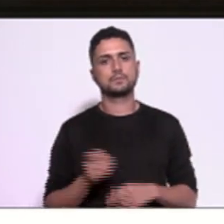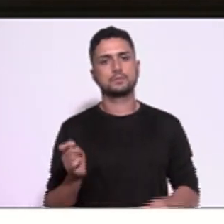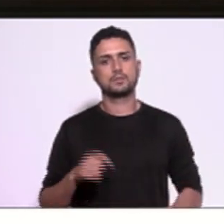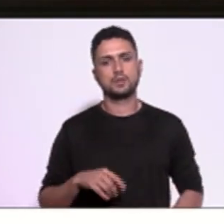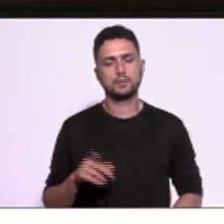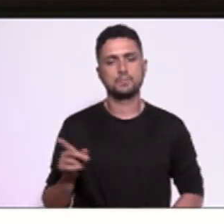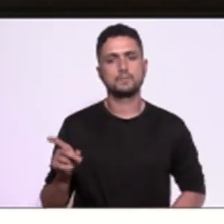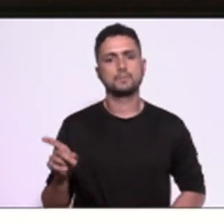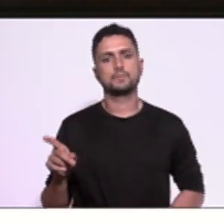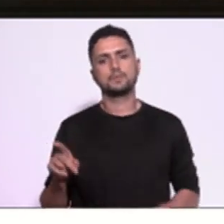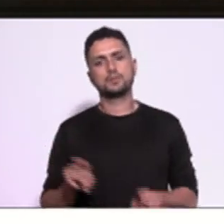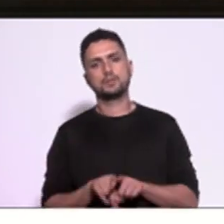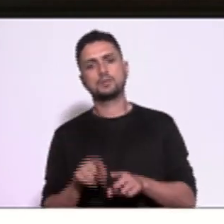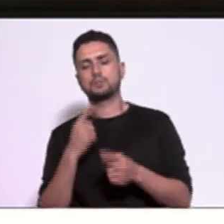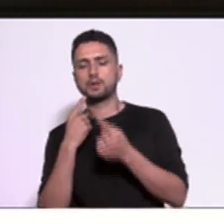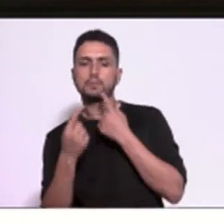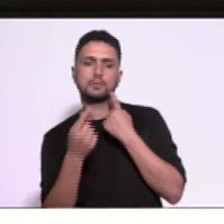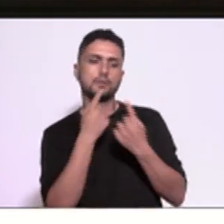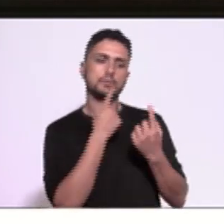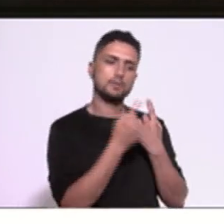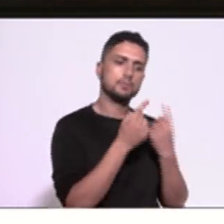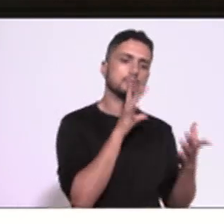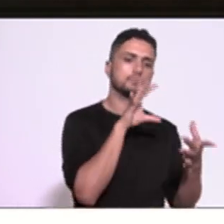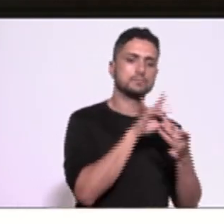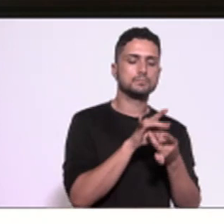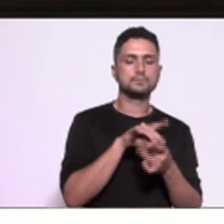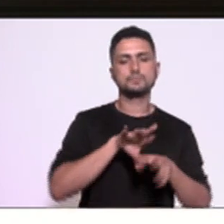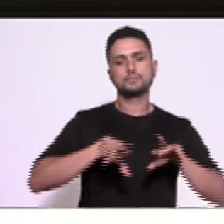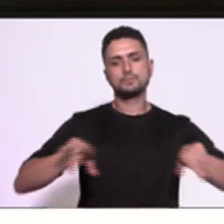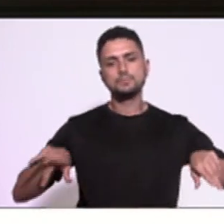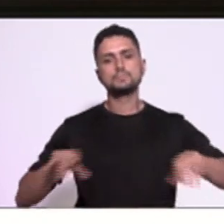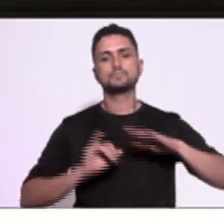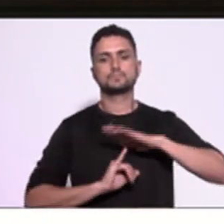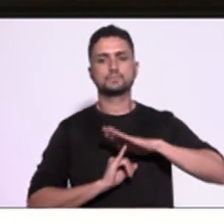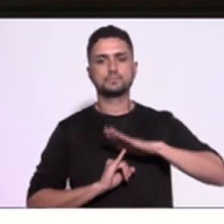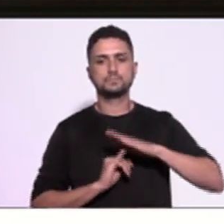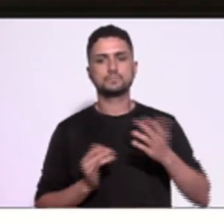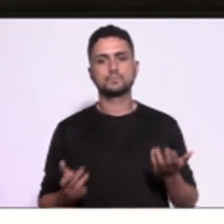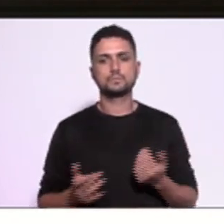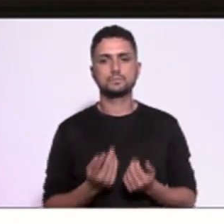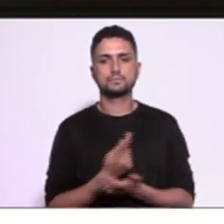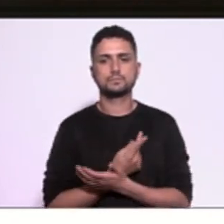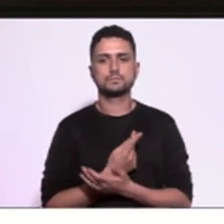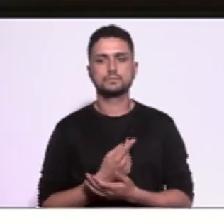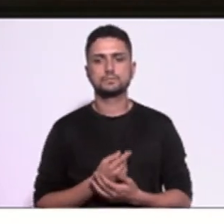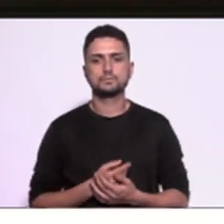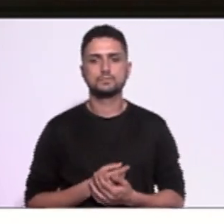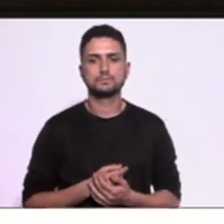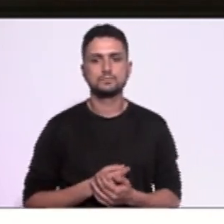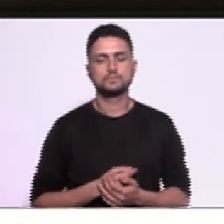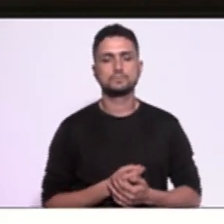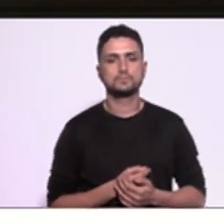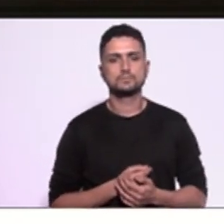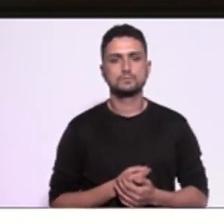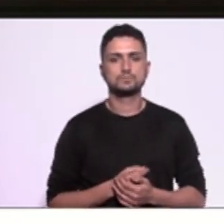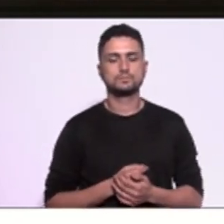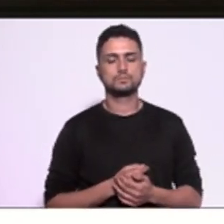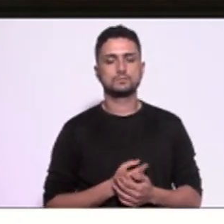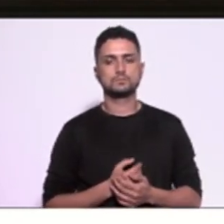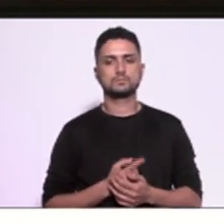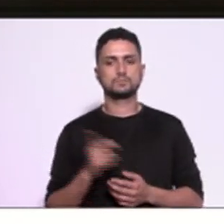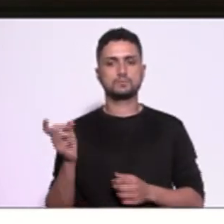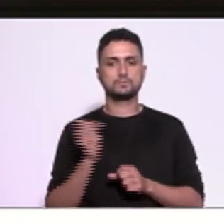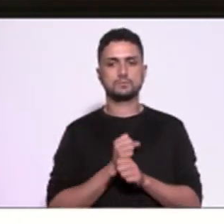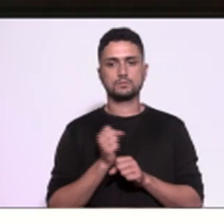concertação entre diversas instituições. Naquele ano, por ocasião da 7ª Semana Nacional de Museus,